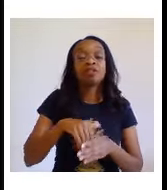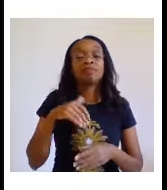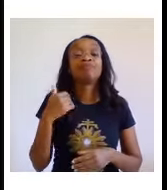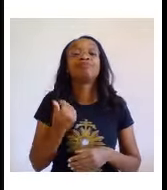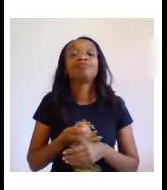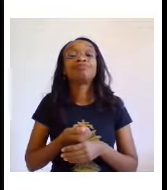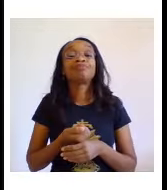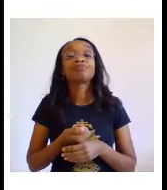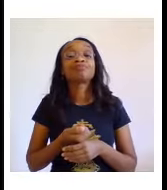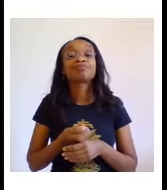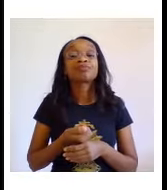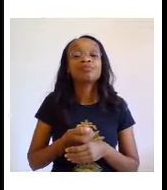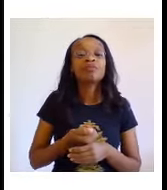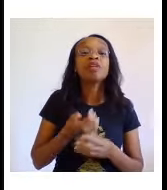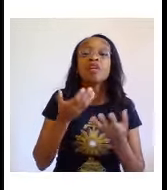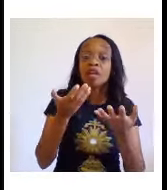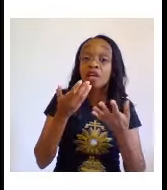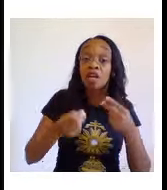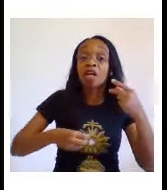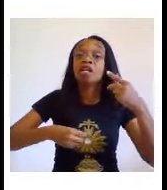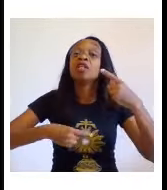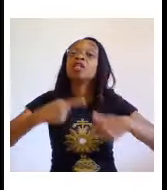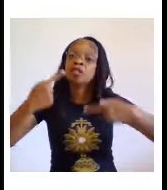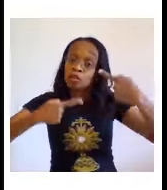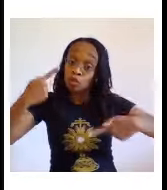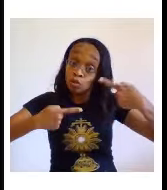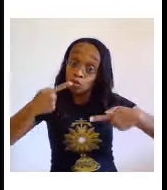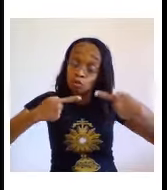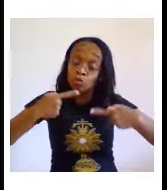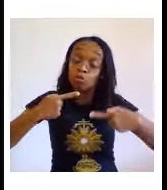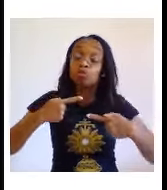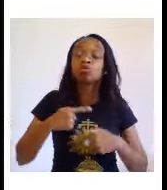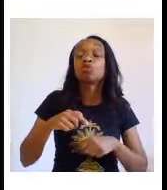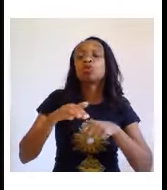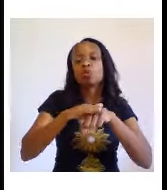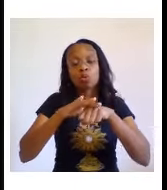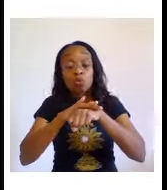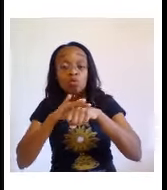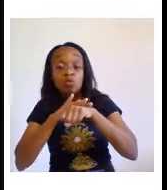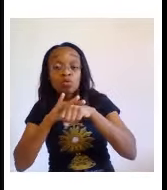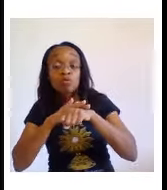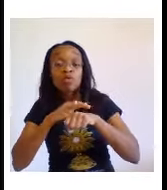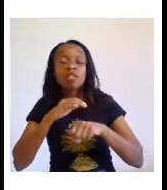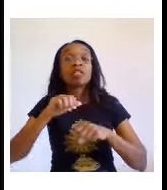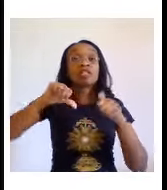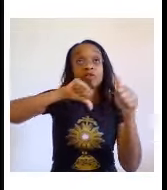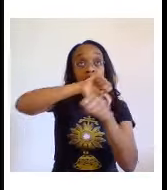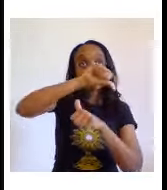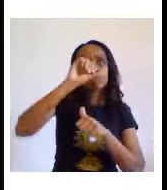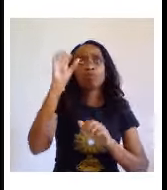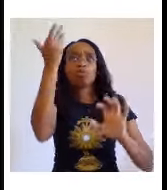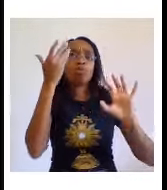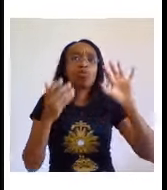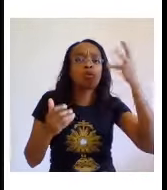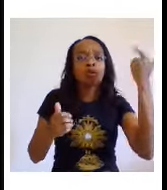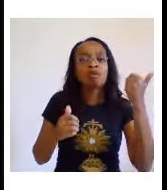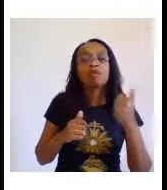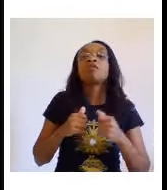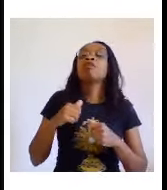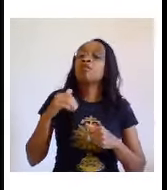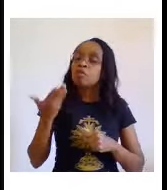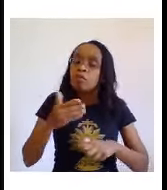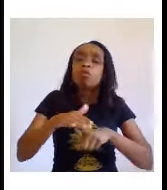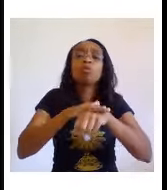bastante que quer discutir a mudança do clima, né, vamos discutir, vamos falar. A melhor coisa é falar.